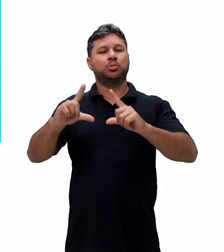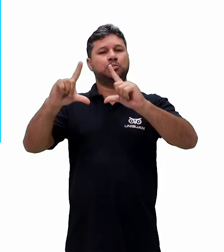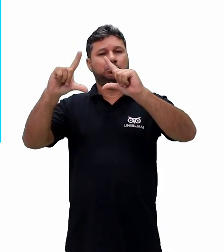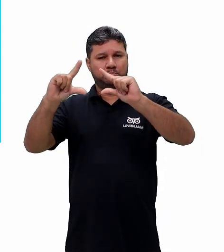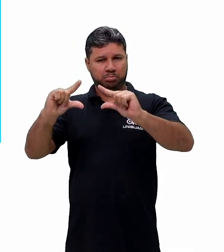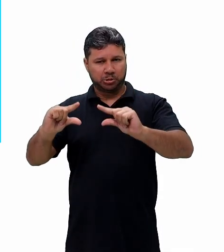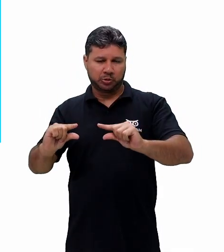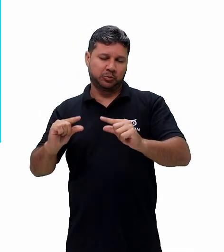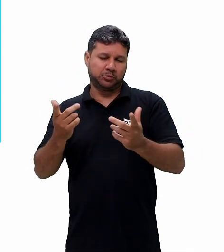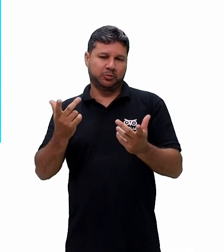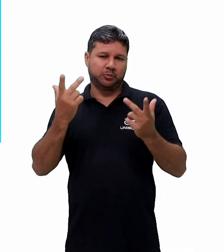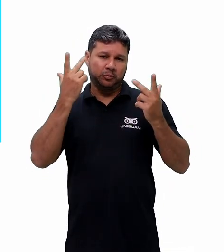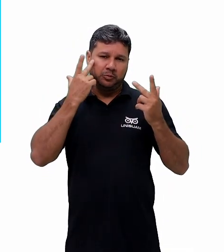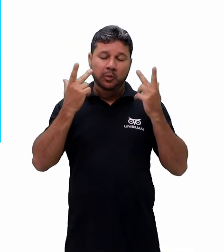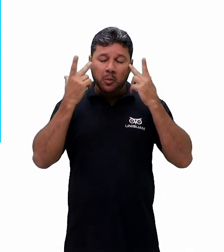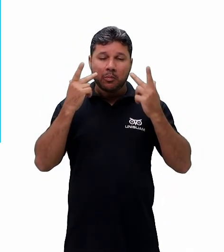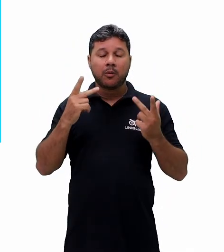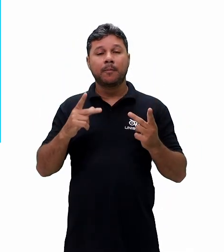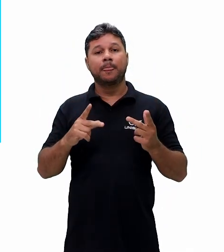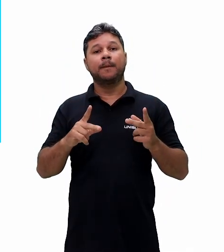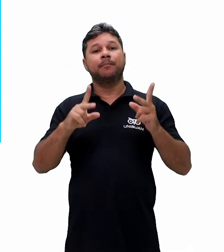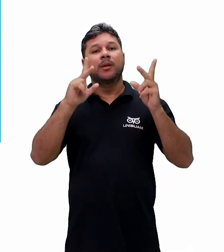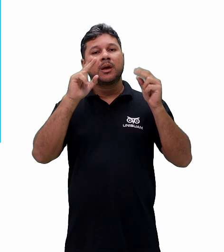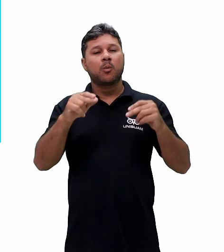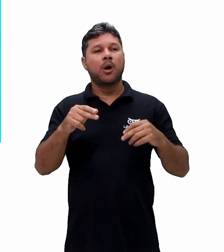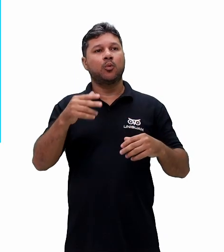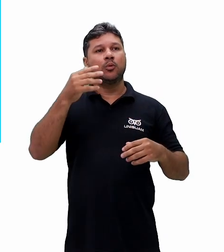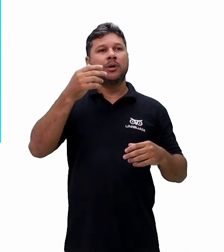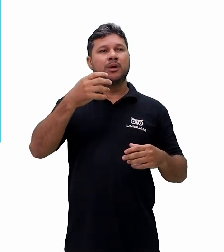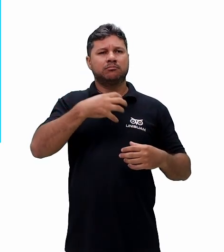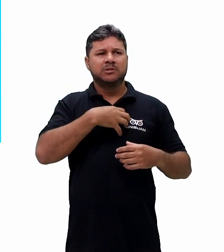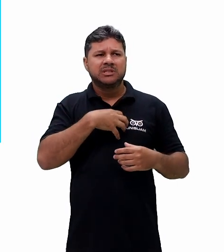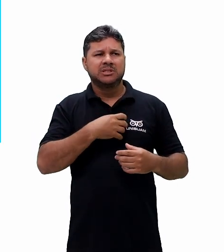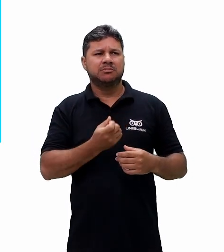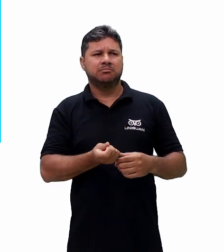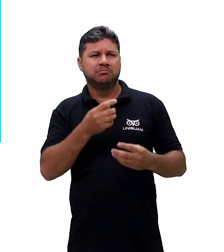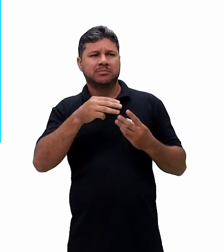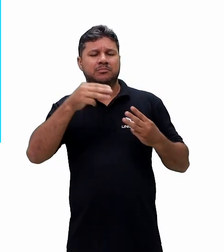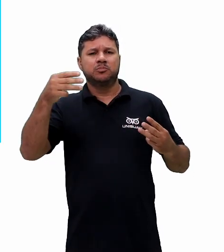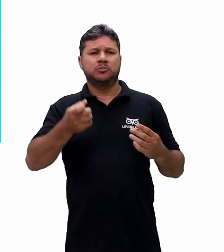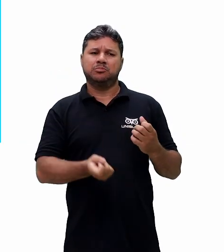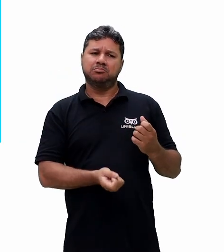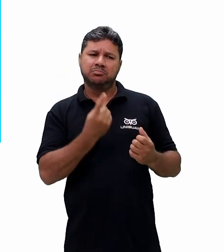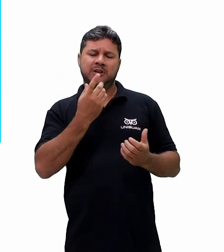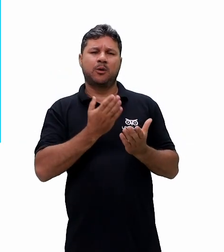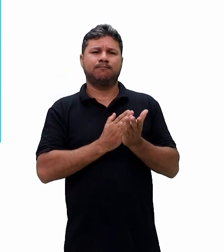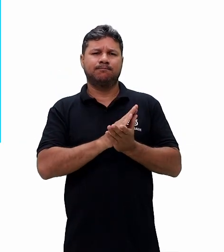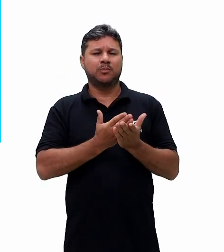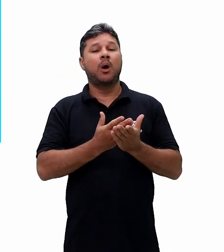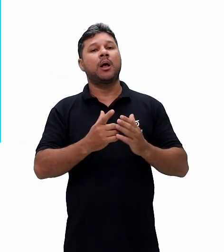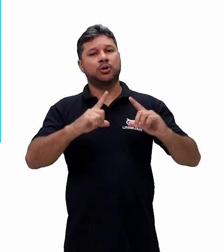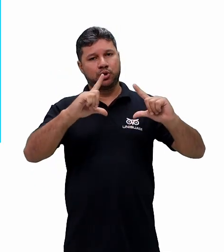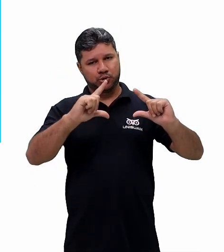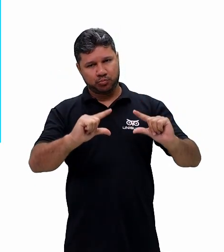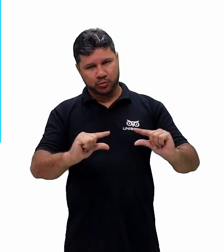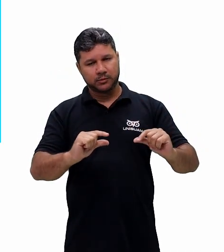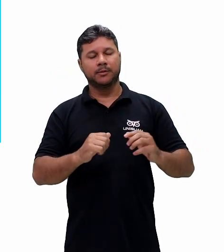atenua os sintomas da dor de uma forma geral, assim como os sintomas da dor muscular